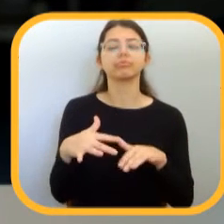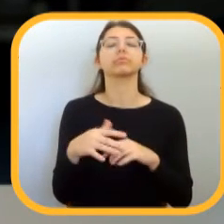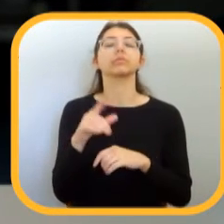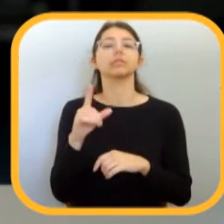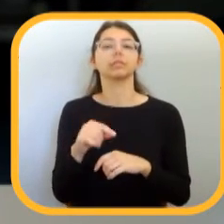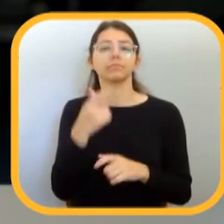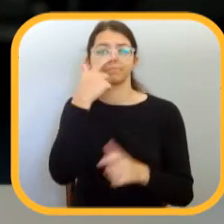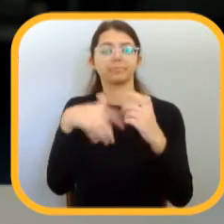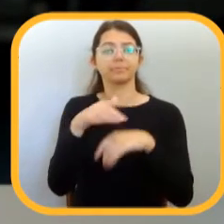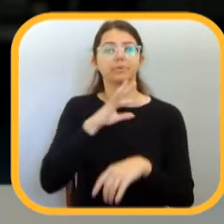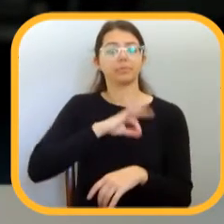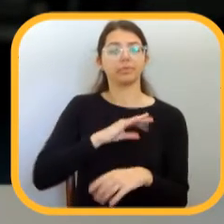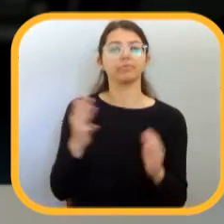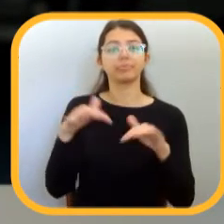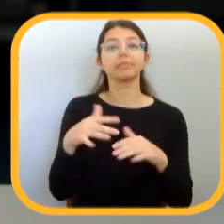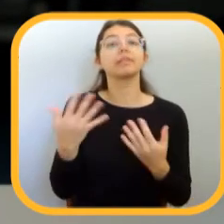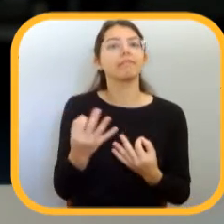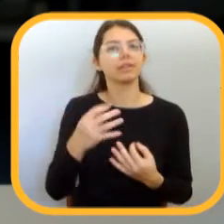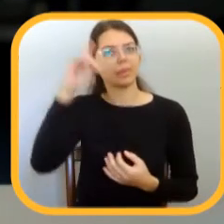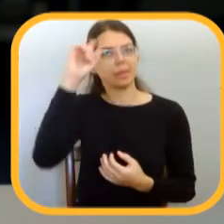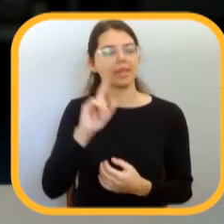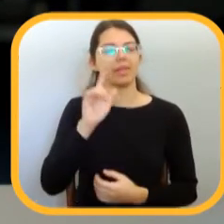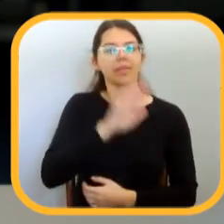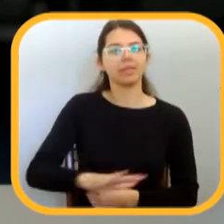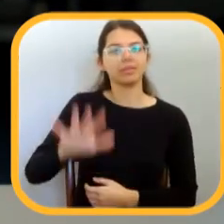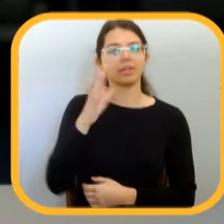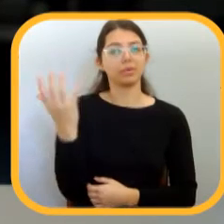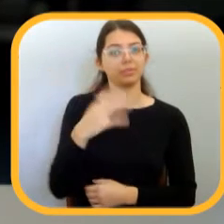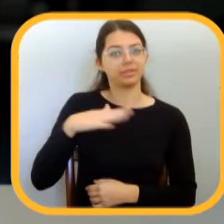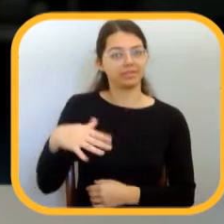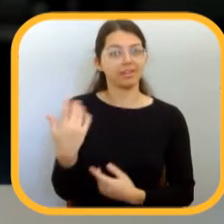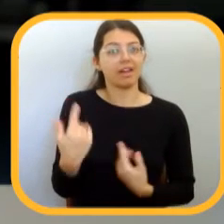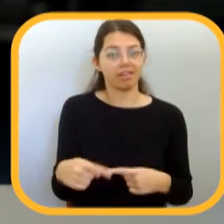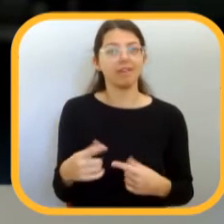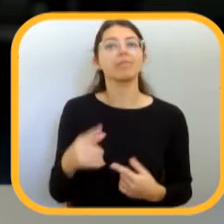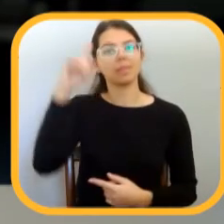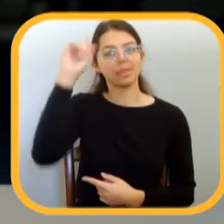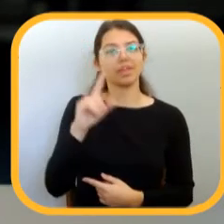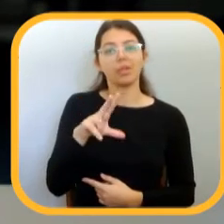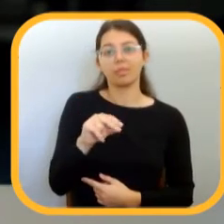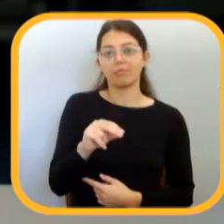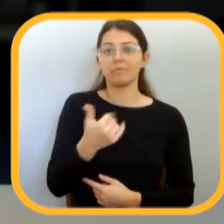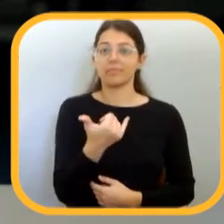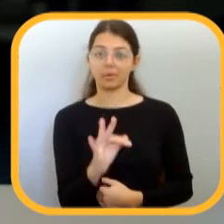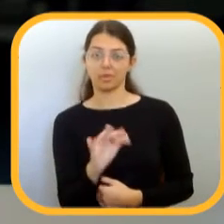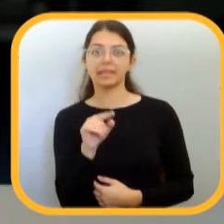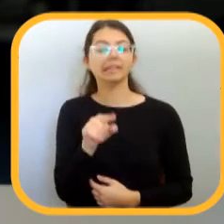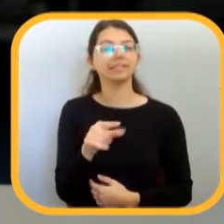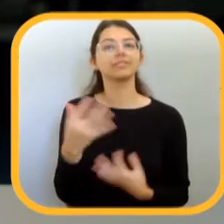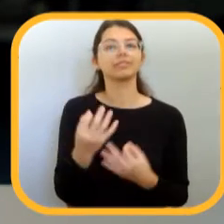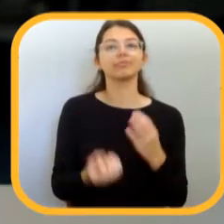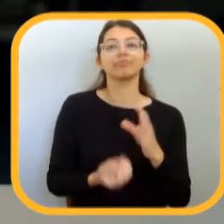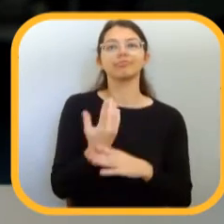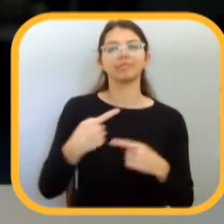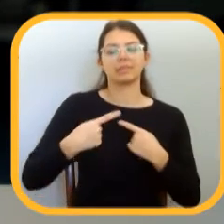inúmeras atividades. E sabias que existe um Dia Nacional da Cultura Científica? Celebra-se no dia 24 de novembro e